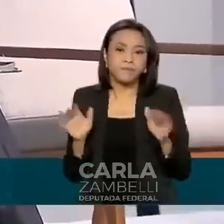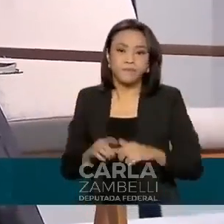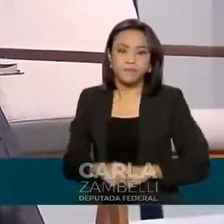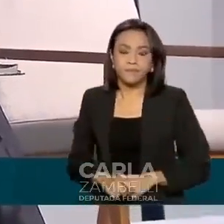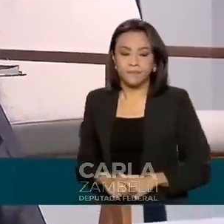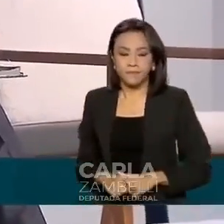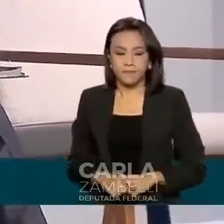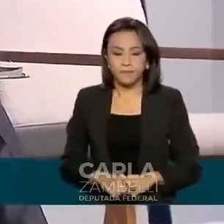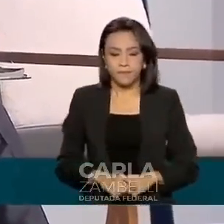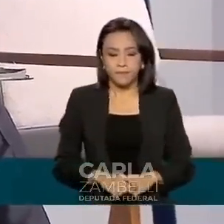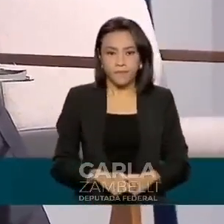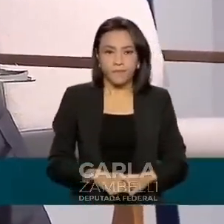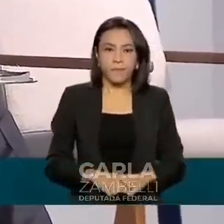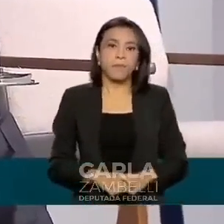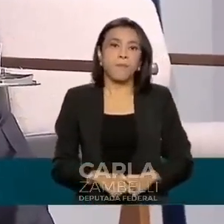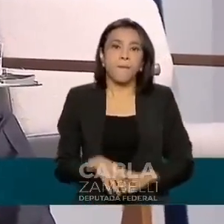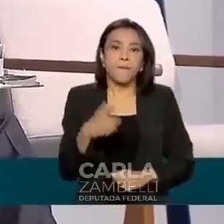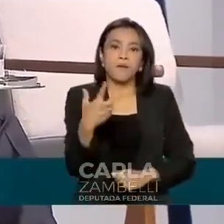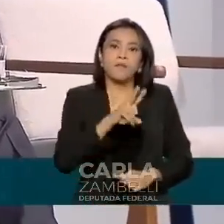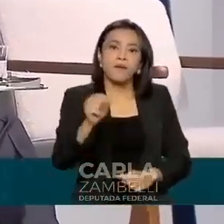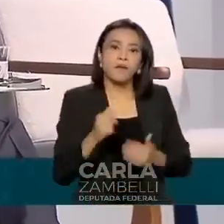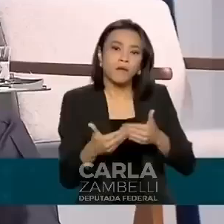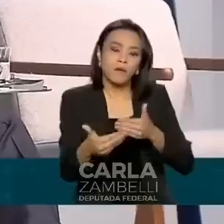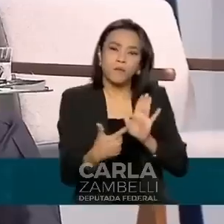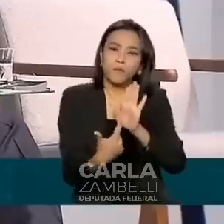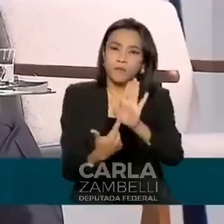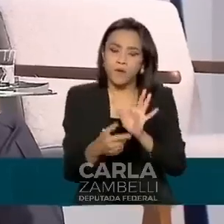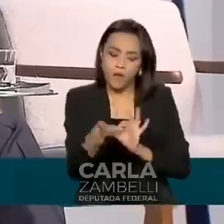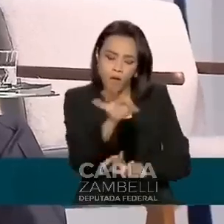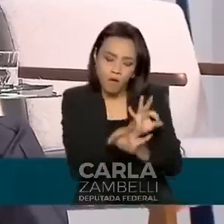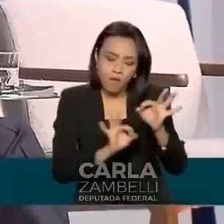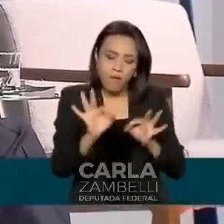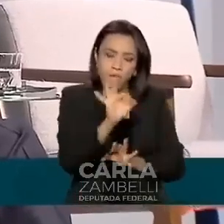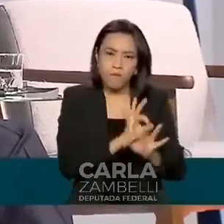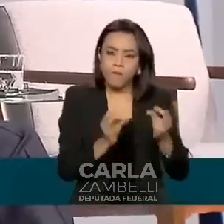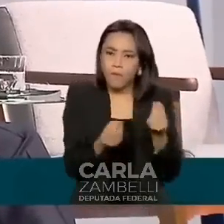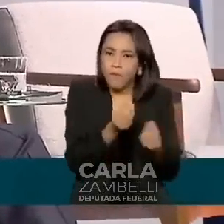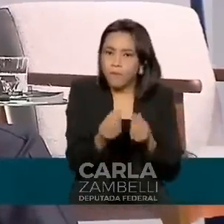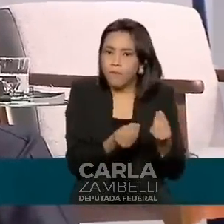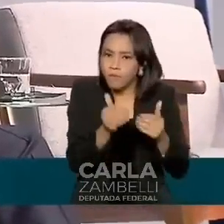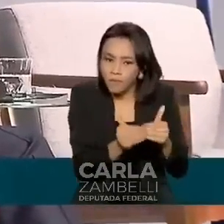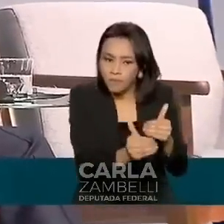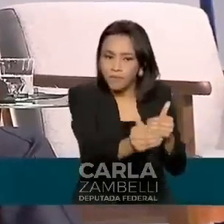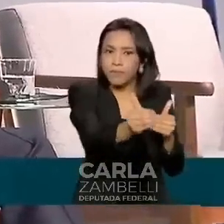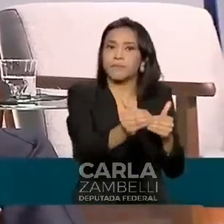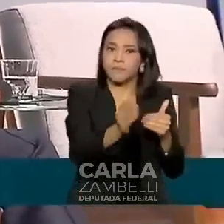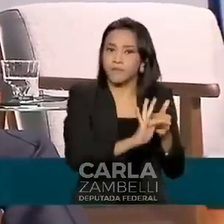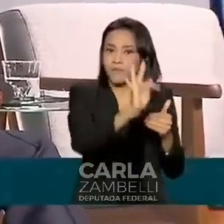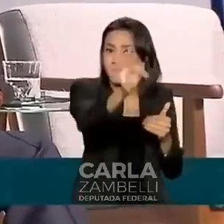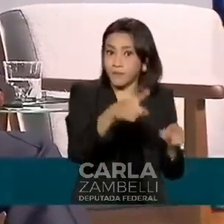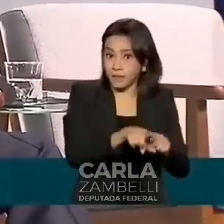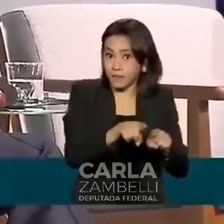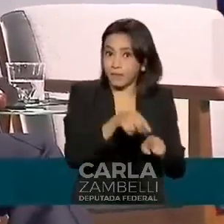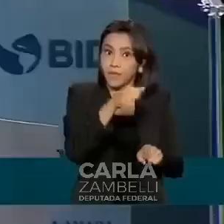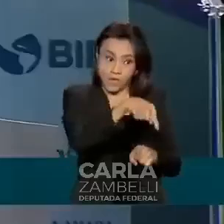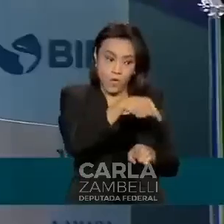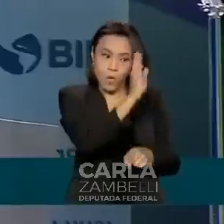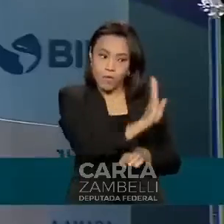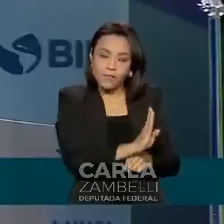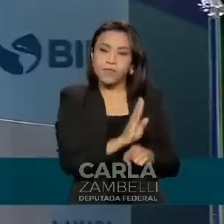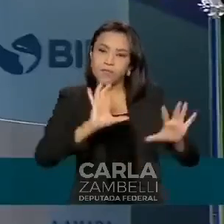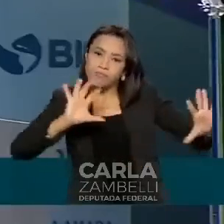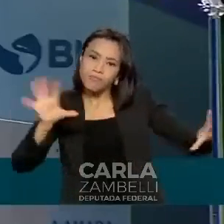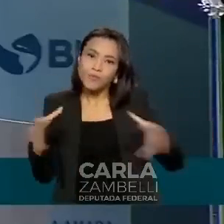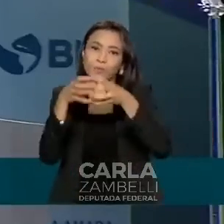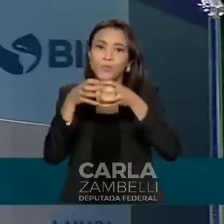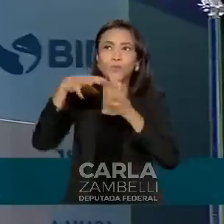a o desenho da renda dos realização brasileira pro futuro e ao mesmo tempo a reinserção do Brasil na cadeia Global